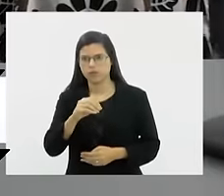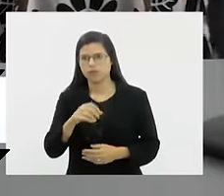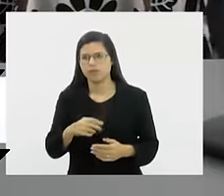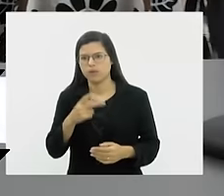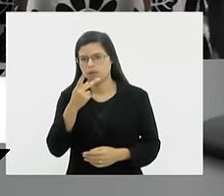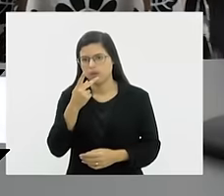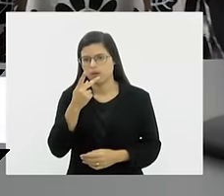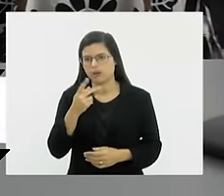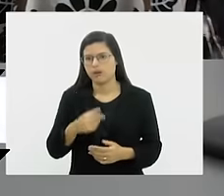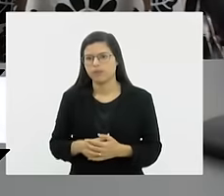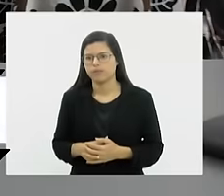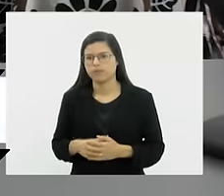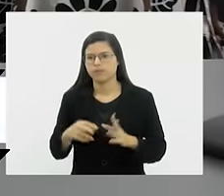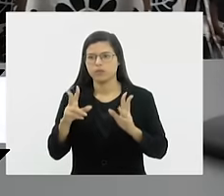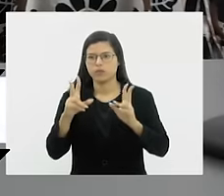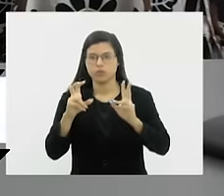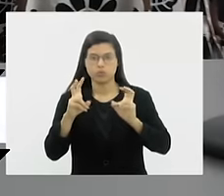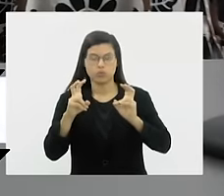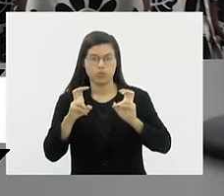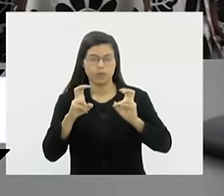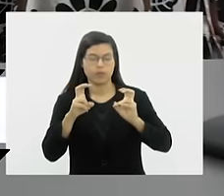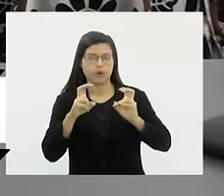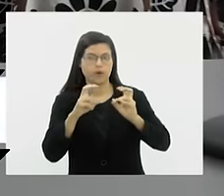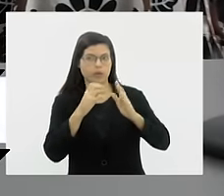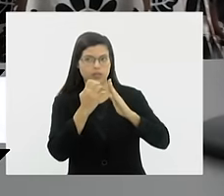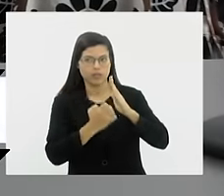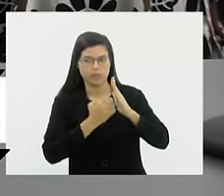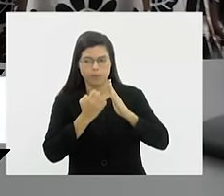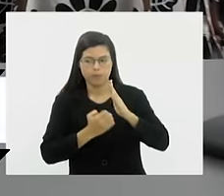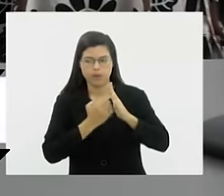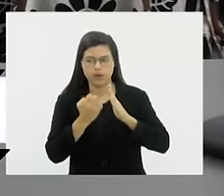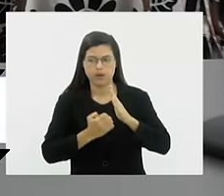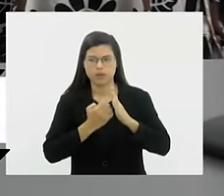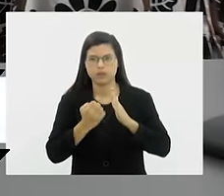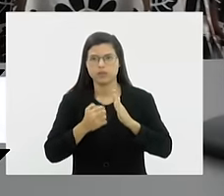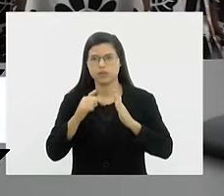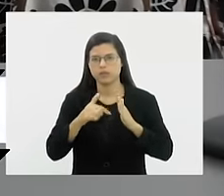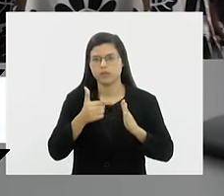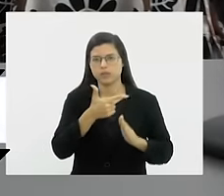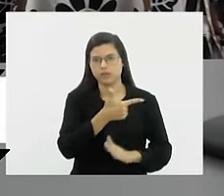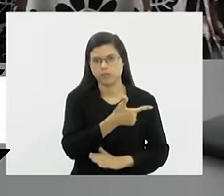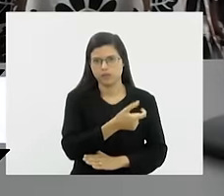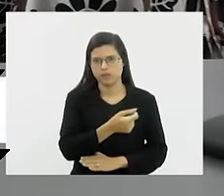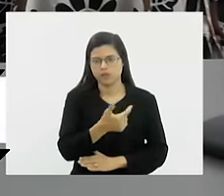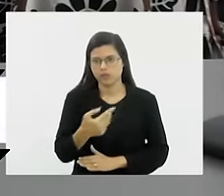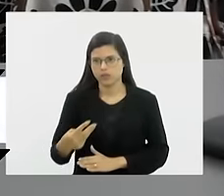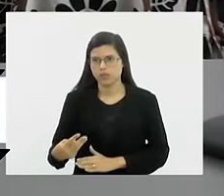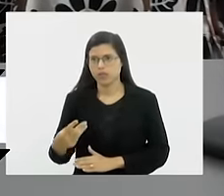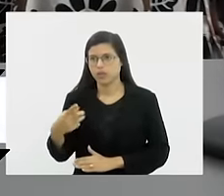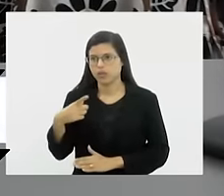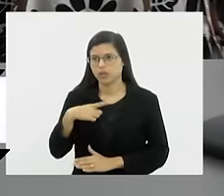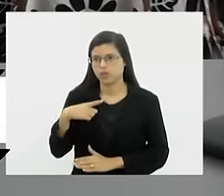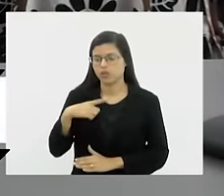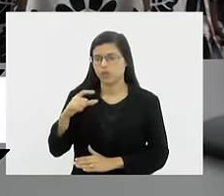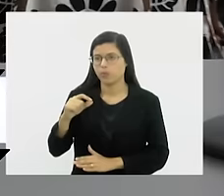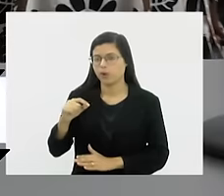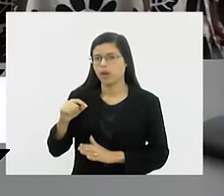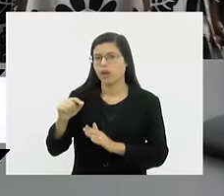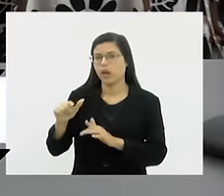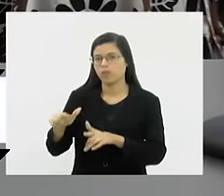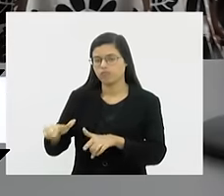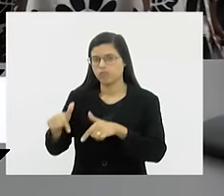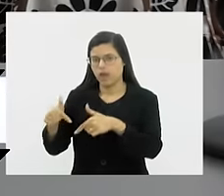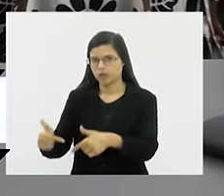empresas, chegamos no Detro 2023, havia uma sentença de execução para intervenção no Detro,